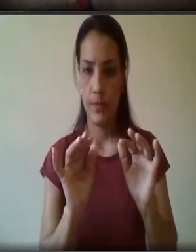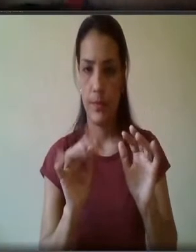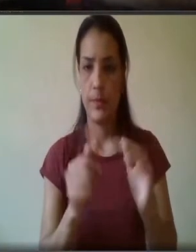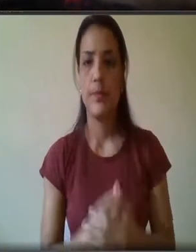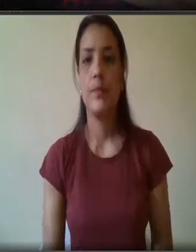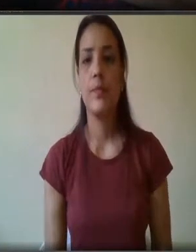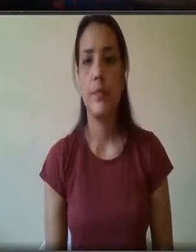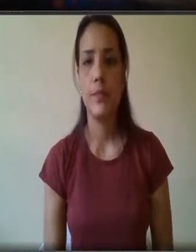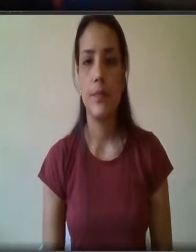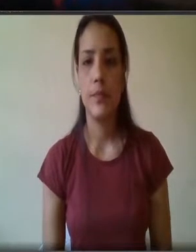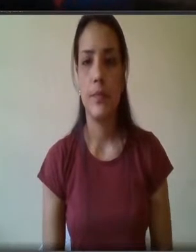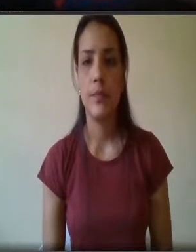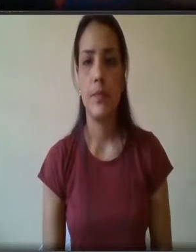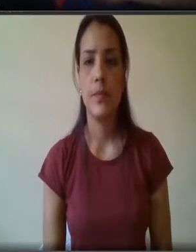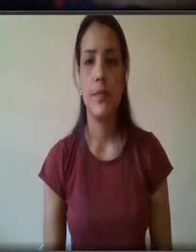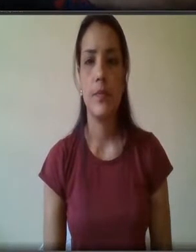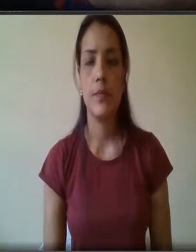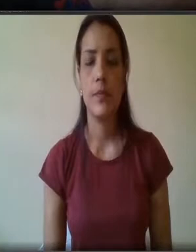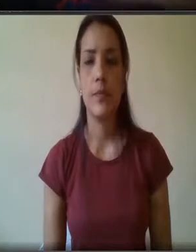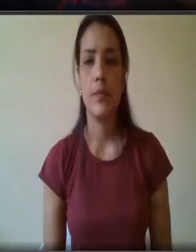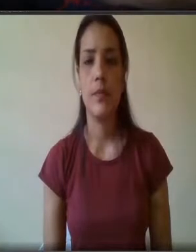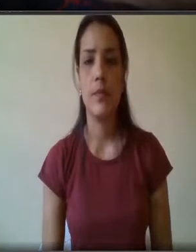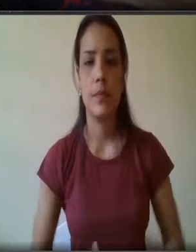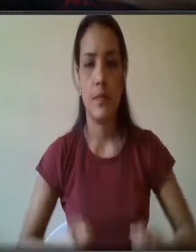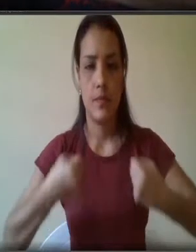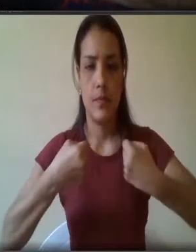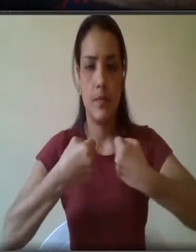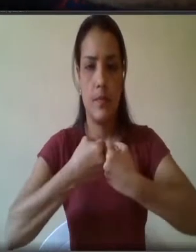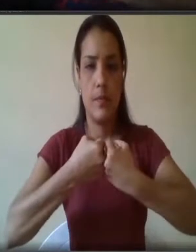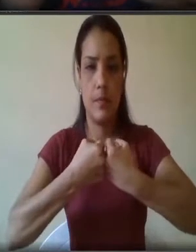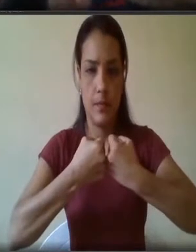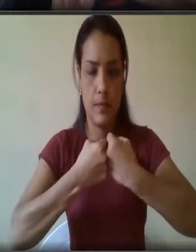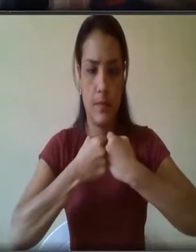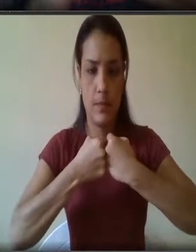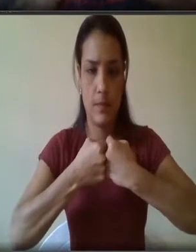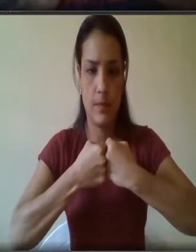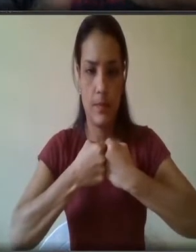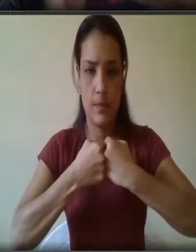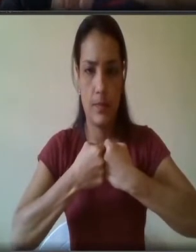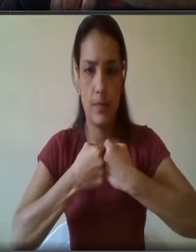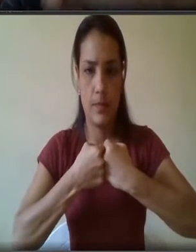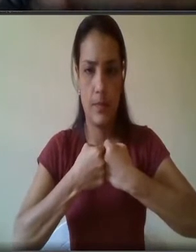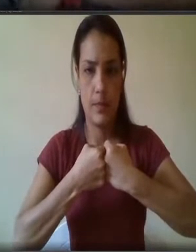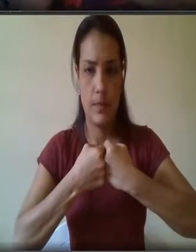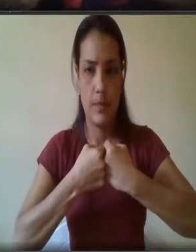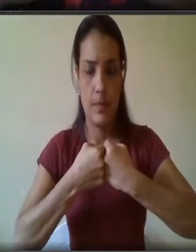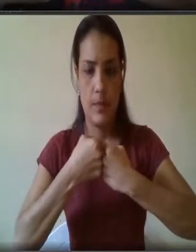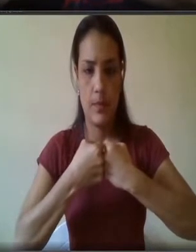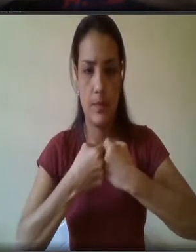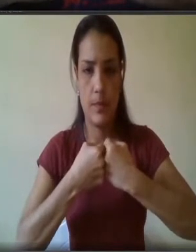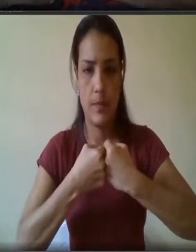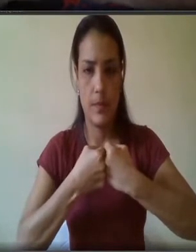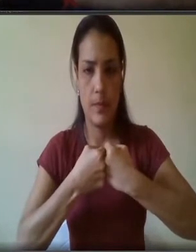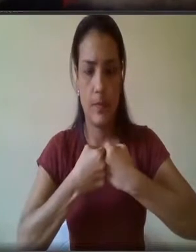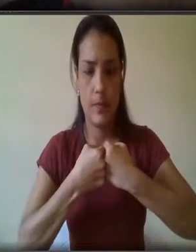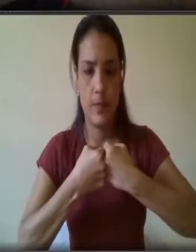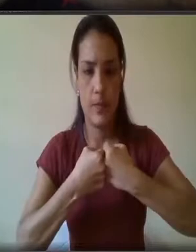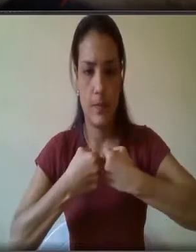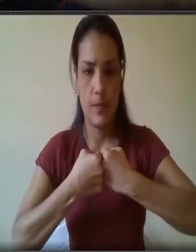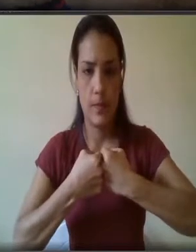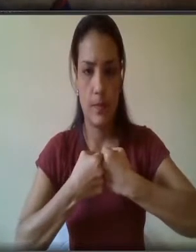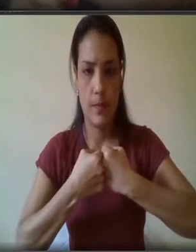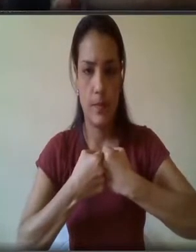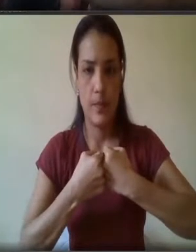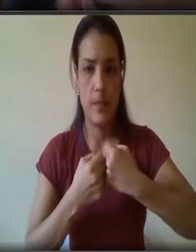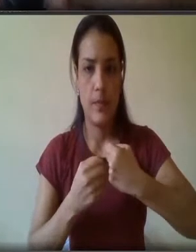aqui. E aí eu tenho uma placa A e uma placa B aqui, e aqui, vai ficar uma